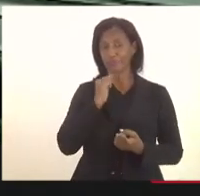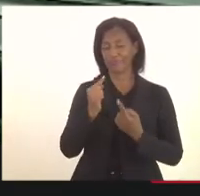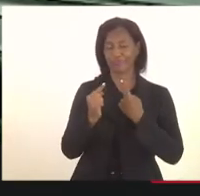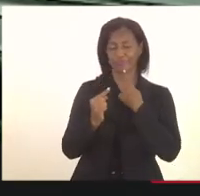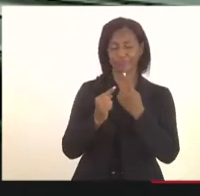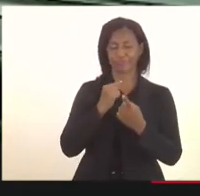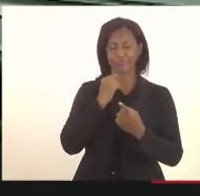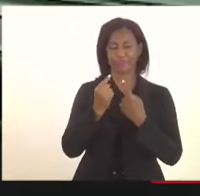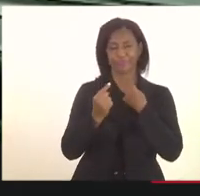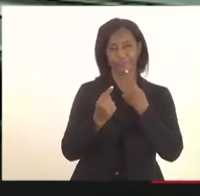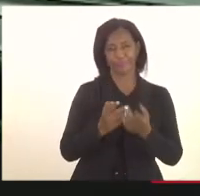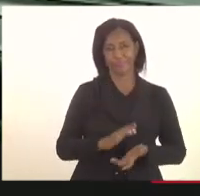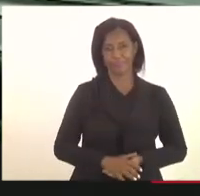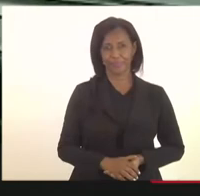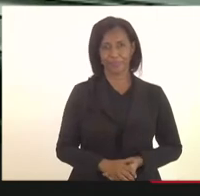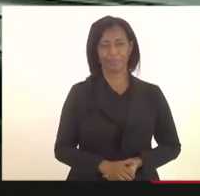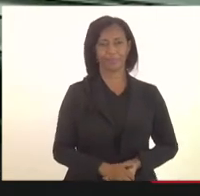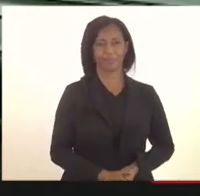duvidosos.